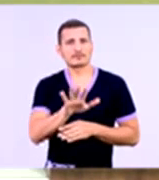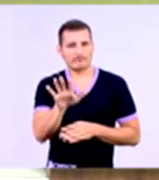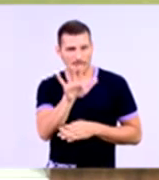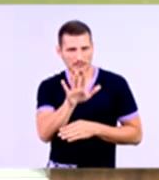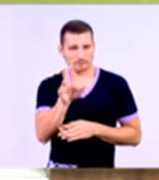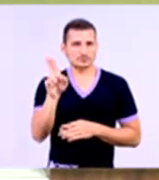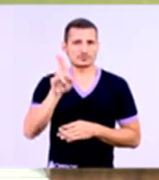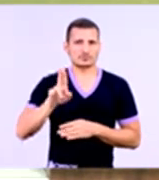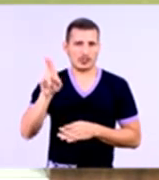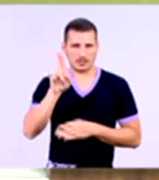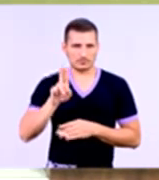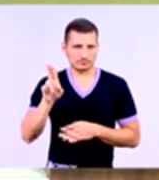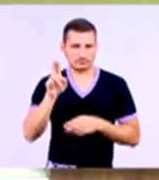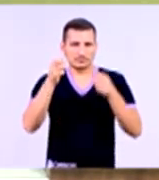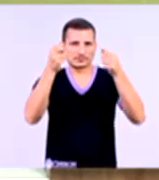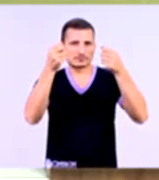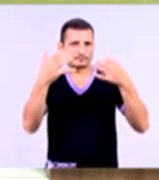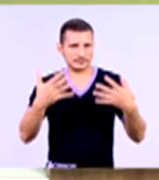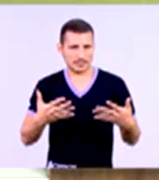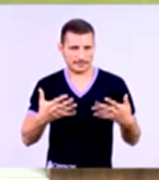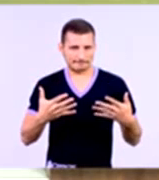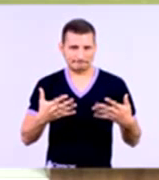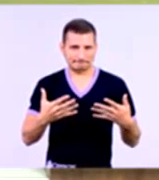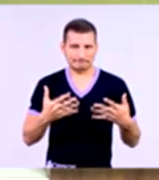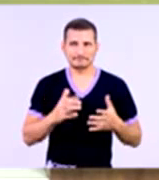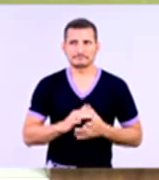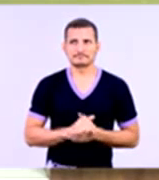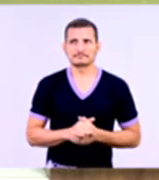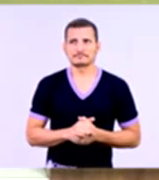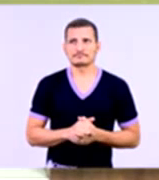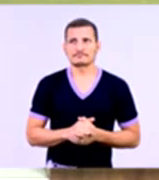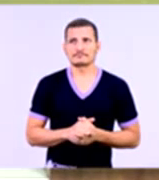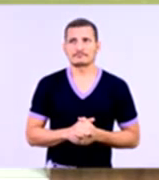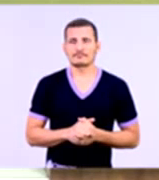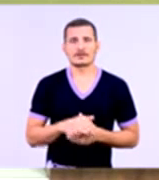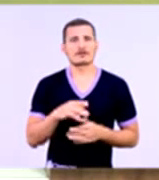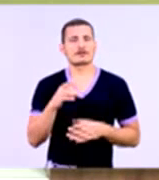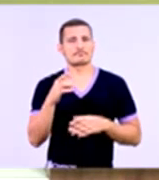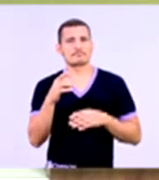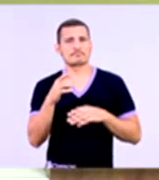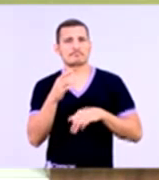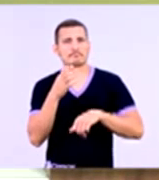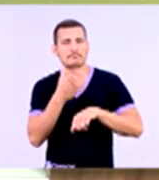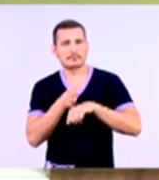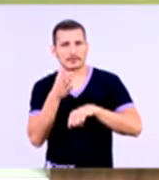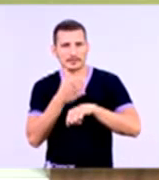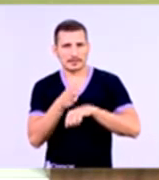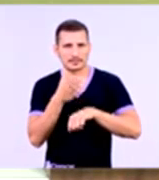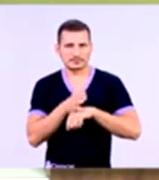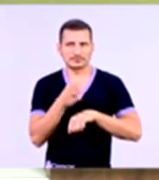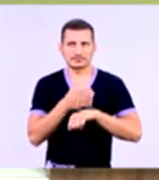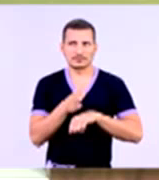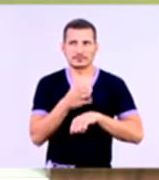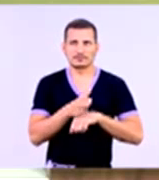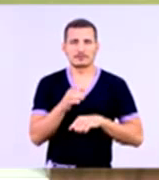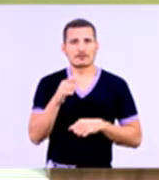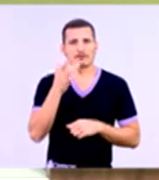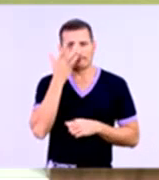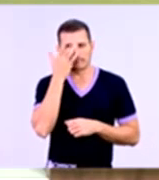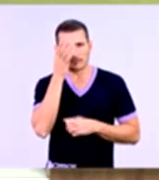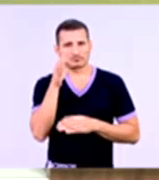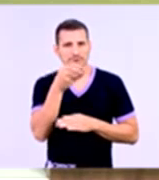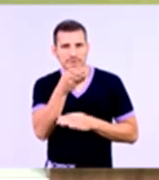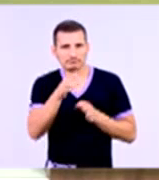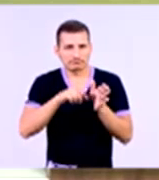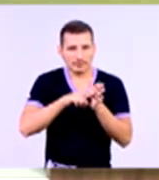usuário. Basicamente, deve ser levado às características práticas e que seja fácil de navegar, né?